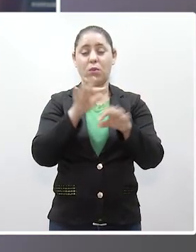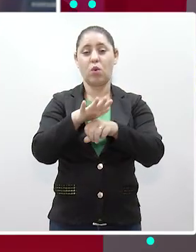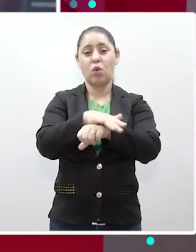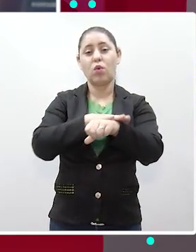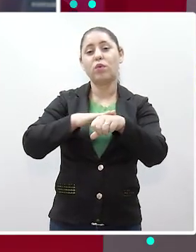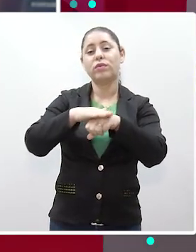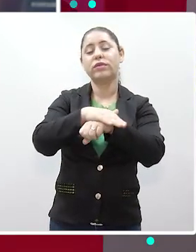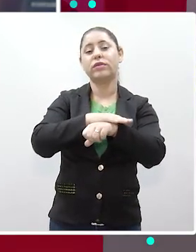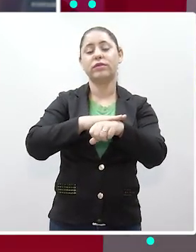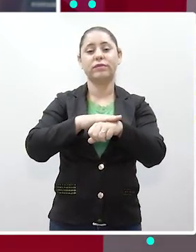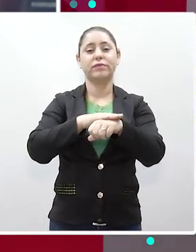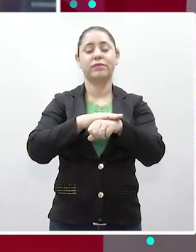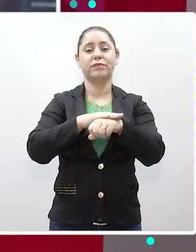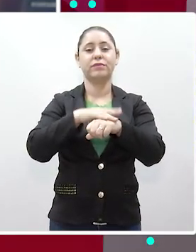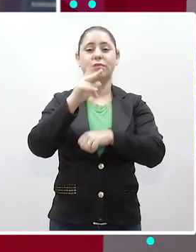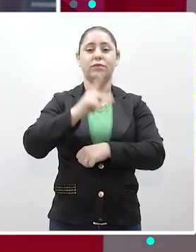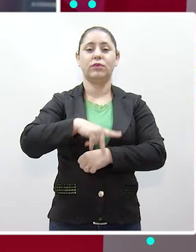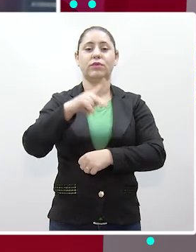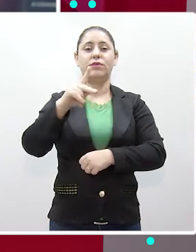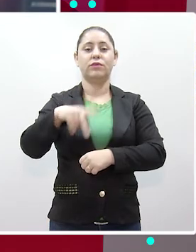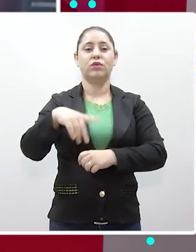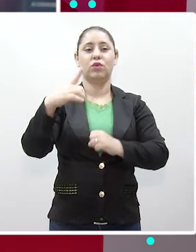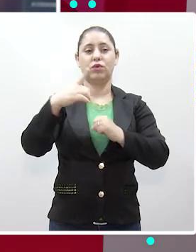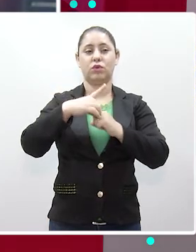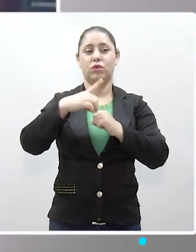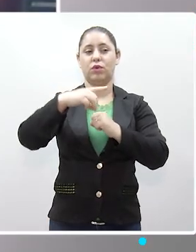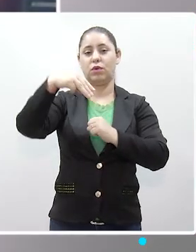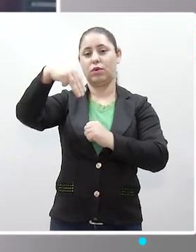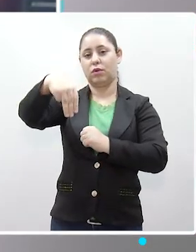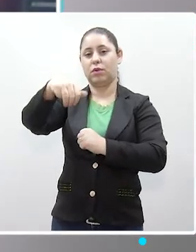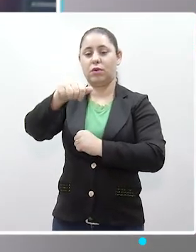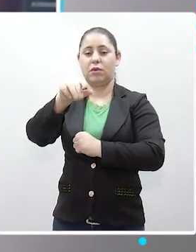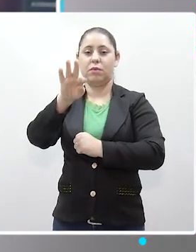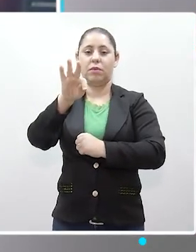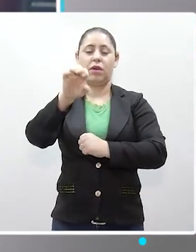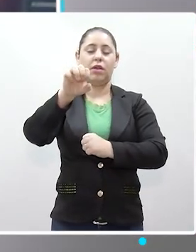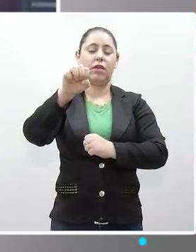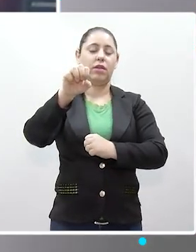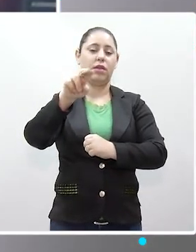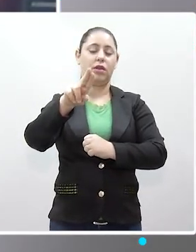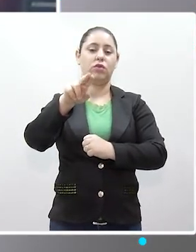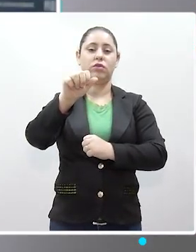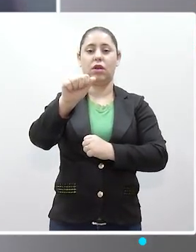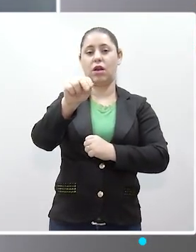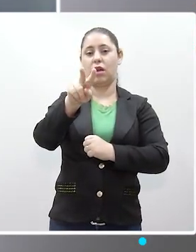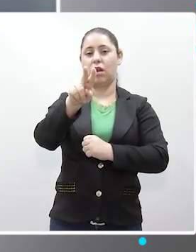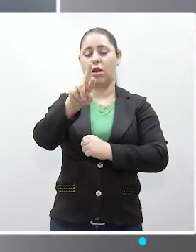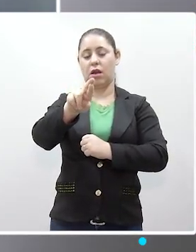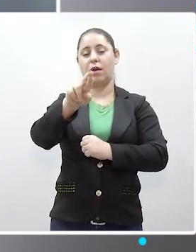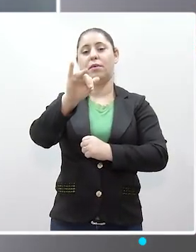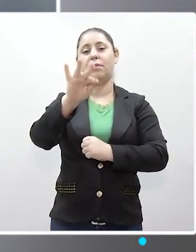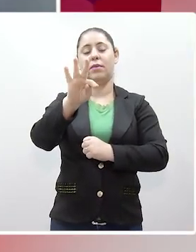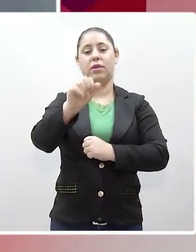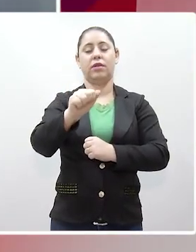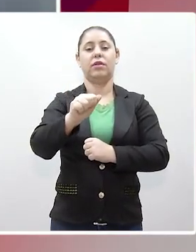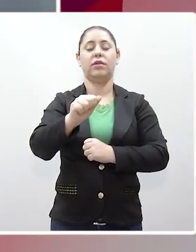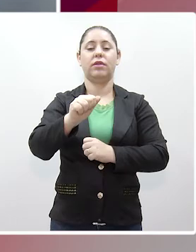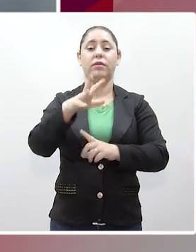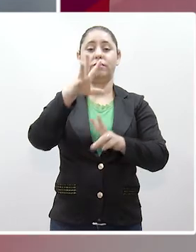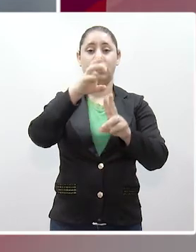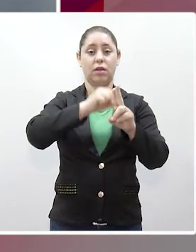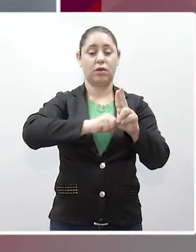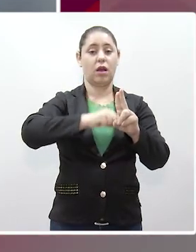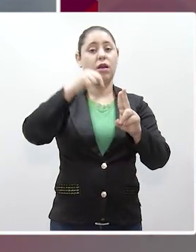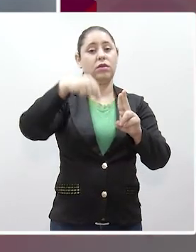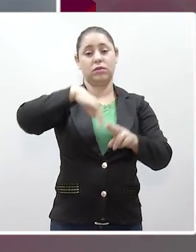nós acabamos de conversar com o professor Dr. Matheus Boldrini Abrita, docente